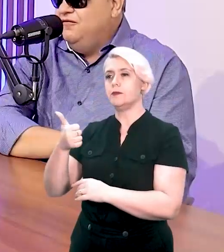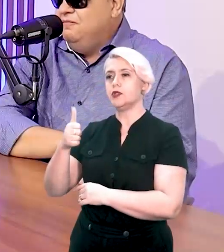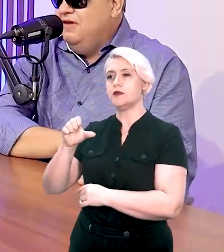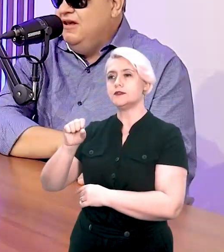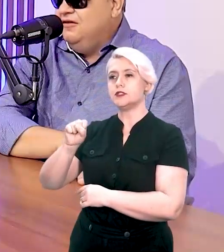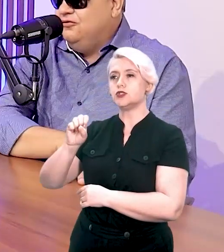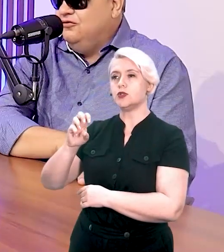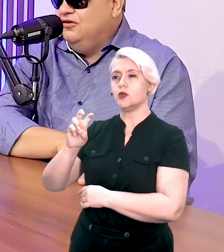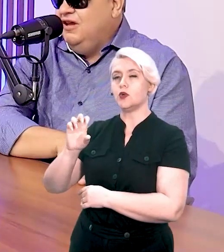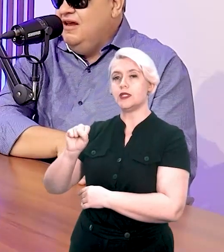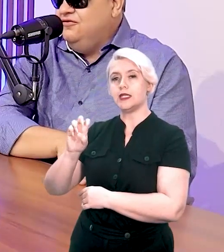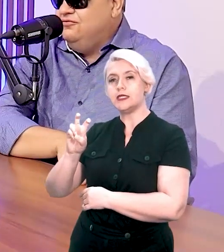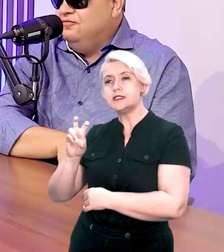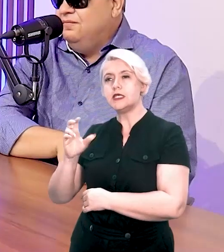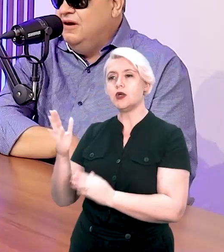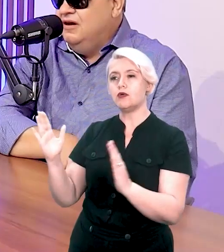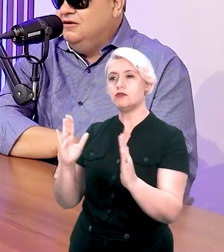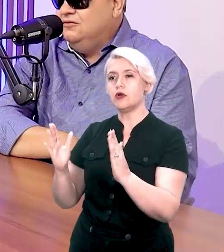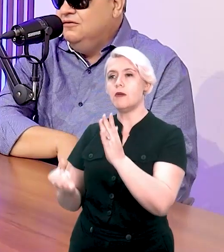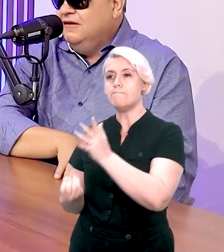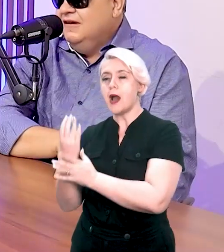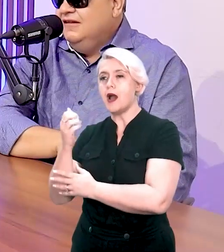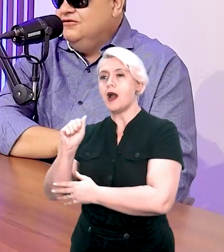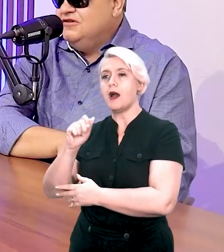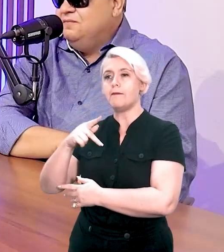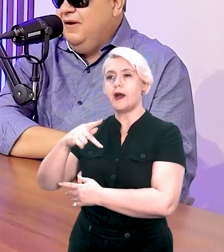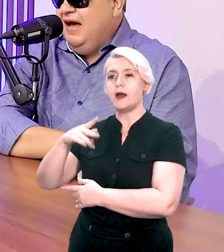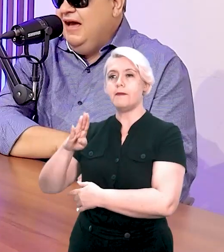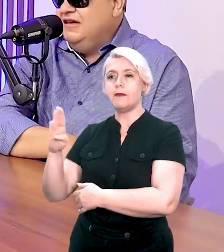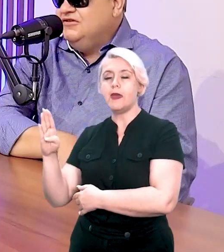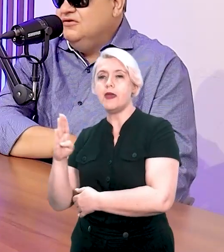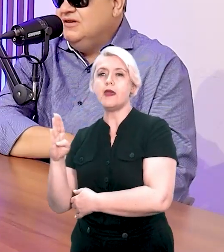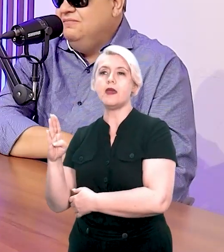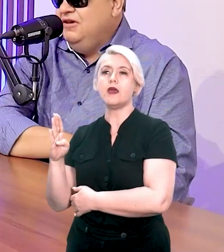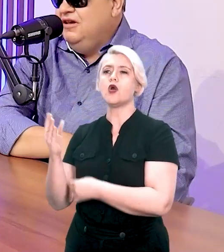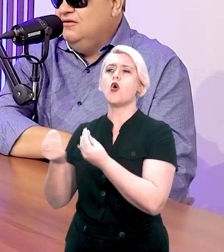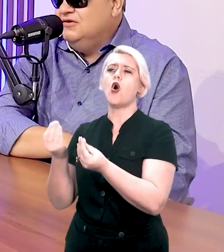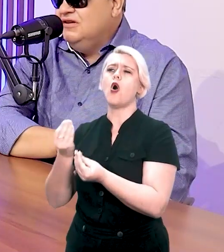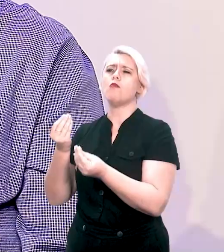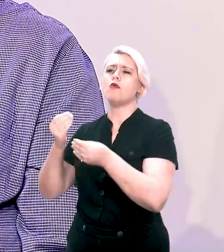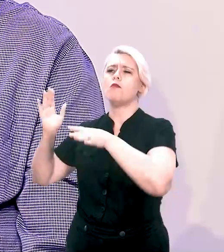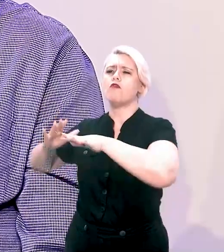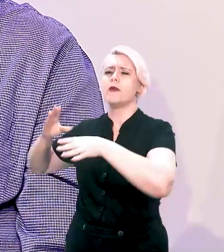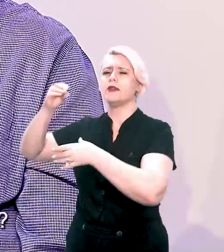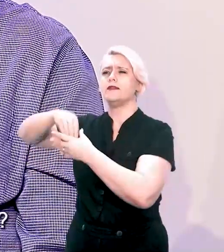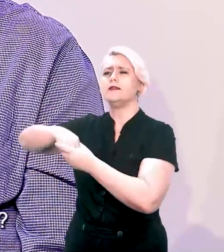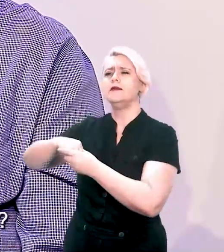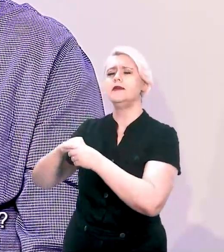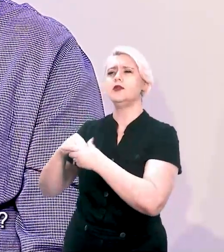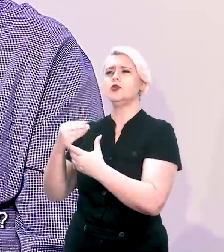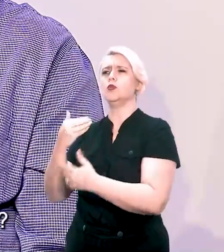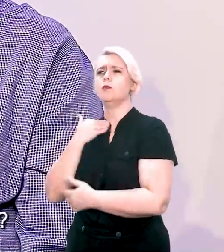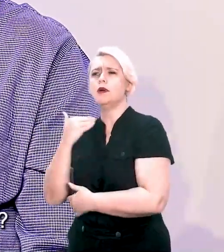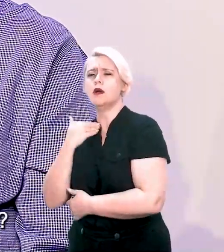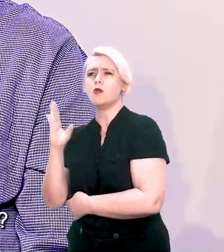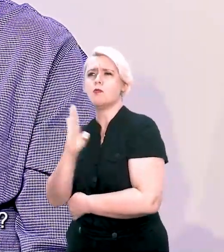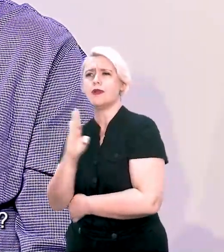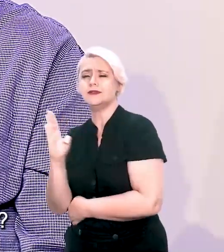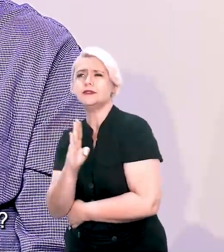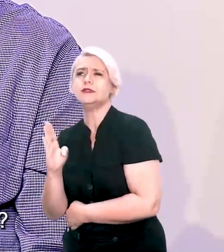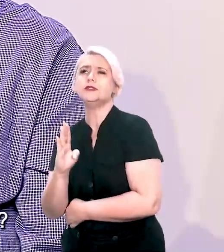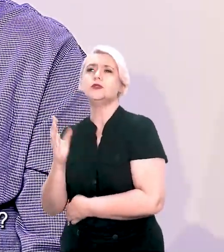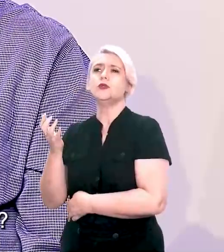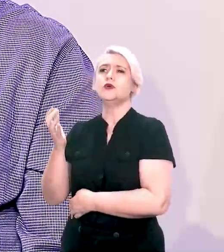foi esse movimento dentro do banco, dos pais, dos amigos, que queriam agora apoiar as pessoas